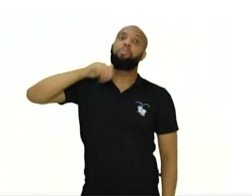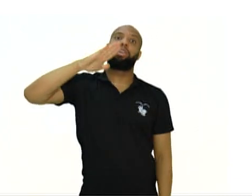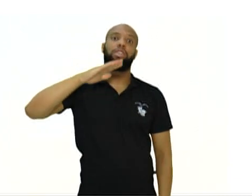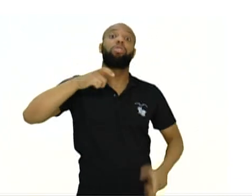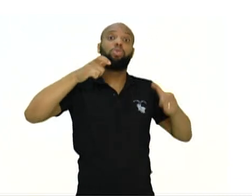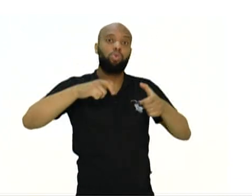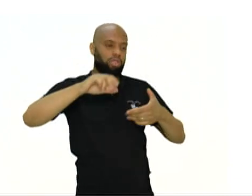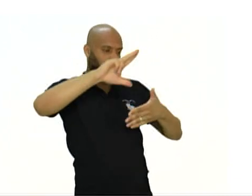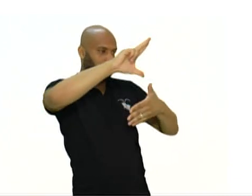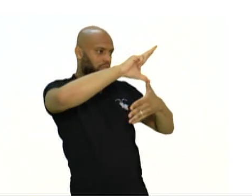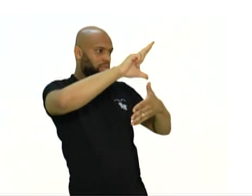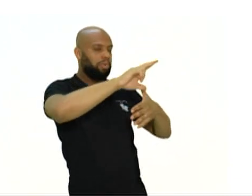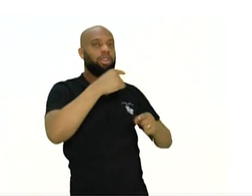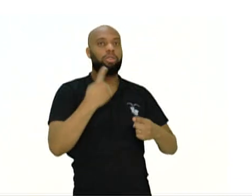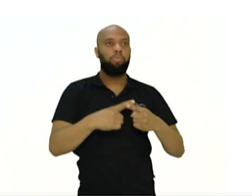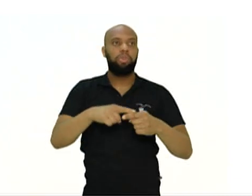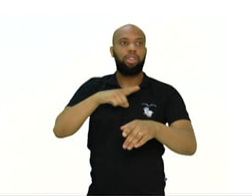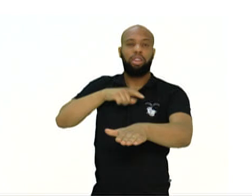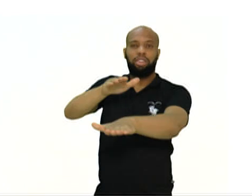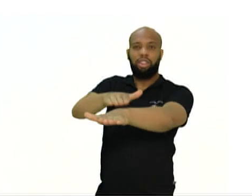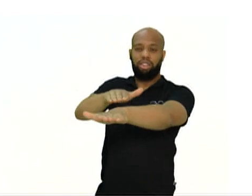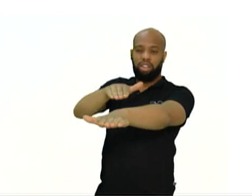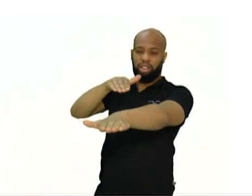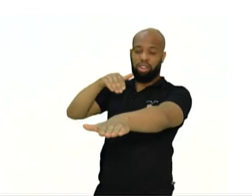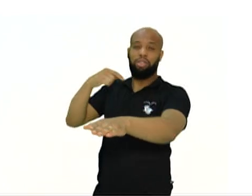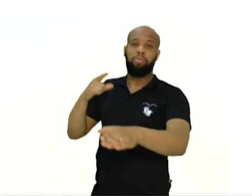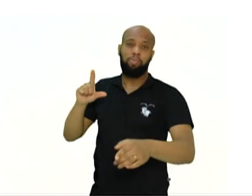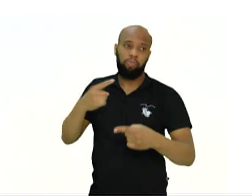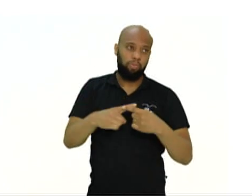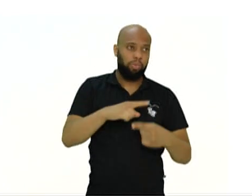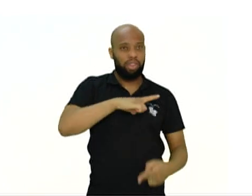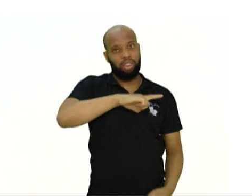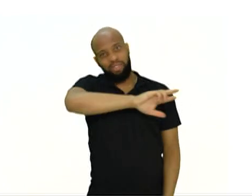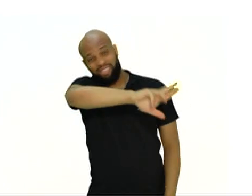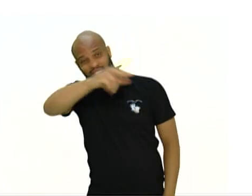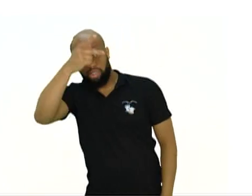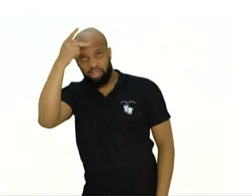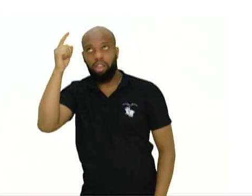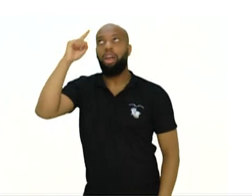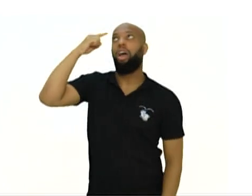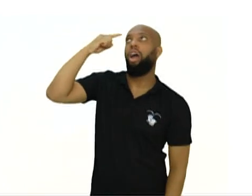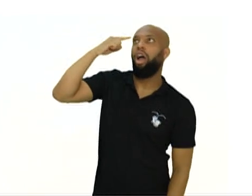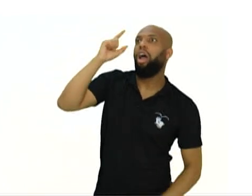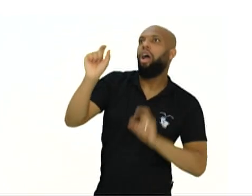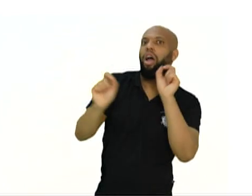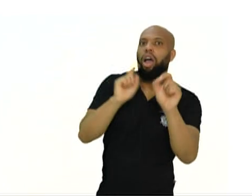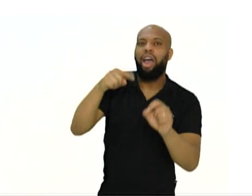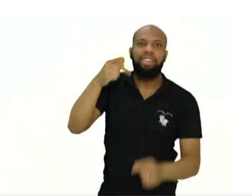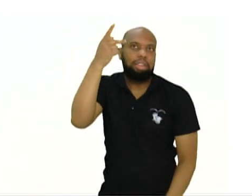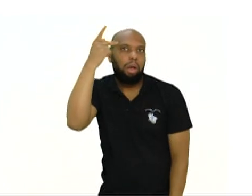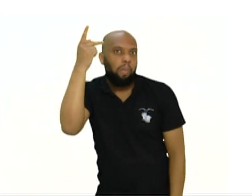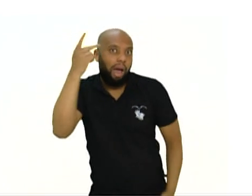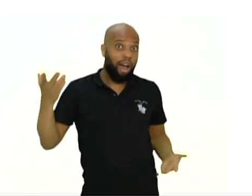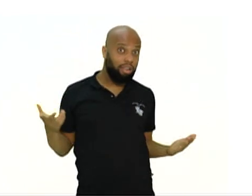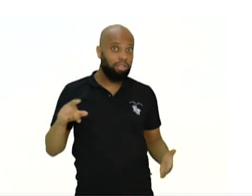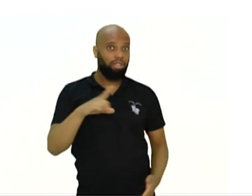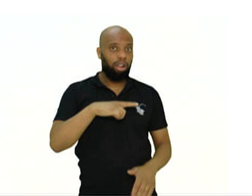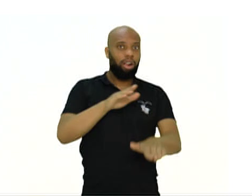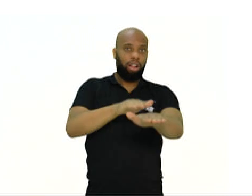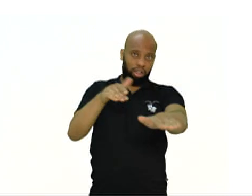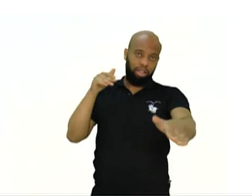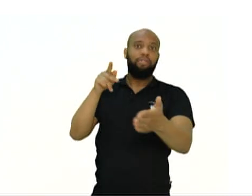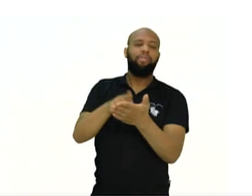Latina. Quando a gente fala em congestionamento, muitas pessoas, né, já remetem o seu pensamento à cidade de São Paulo,